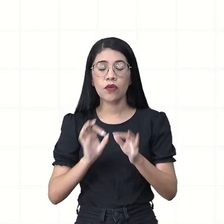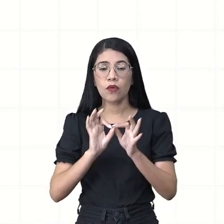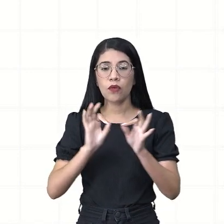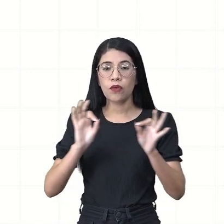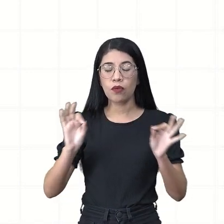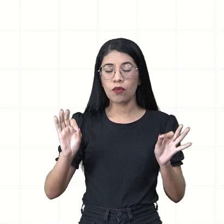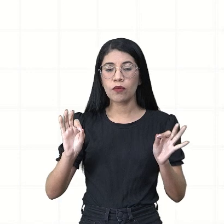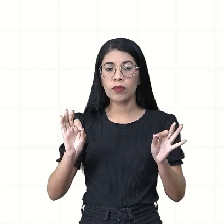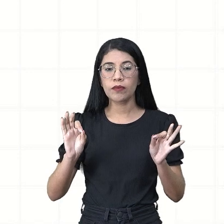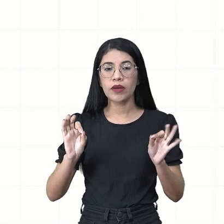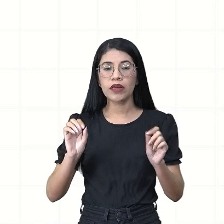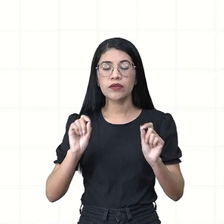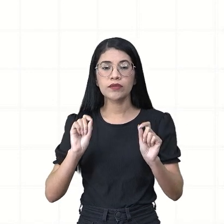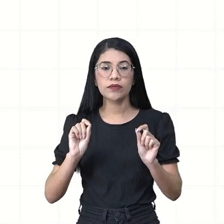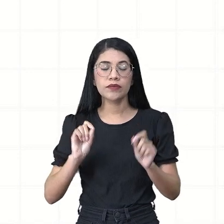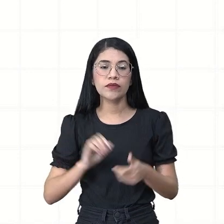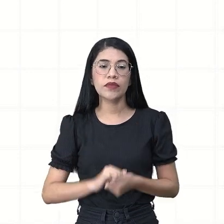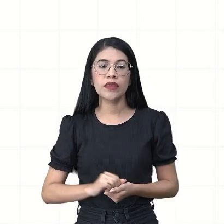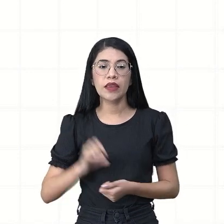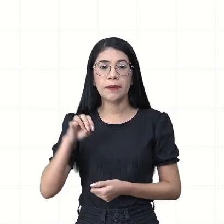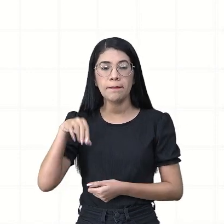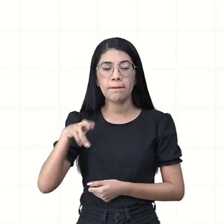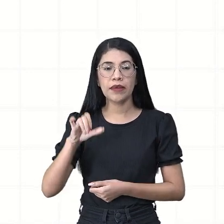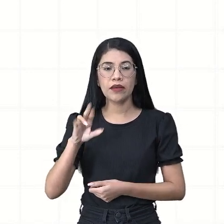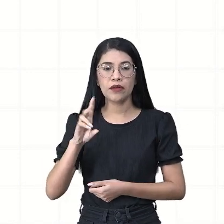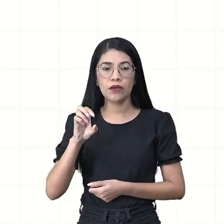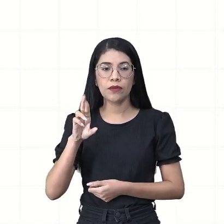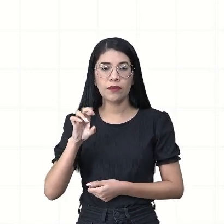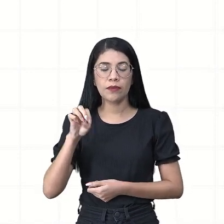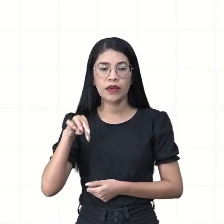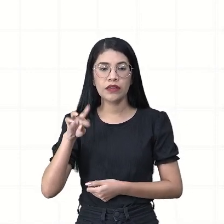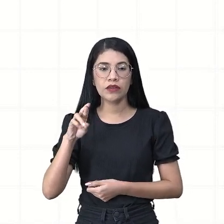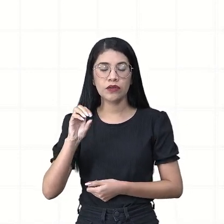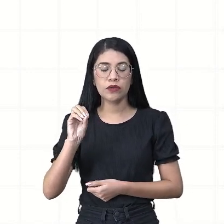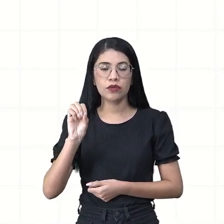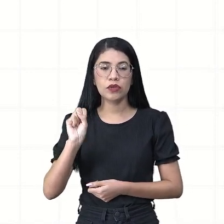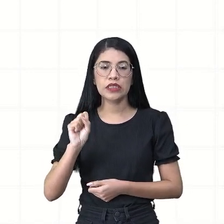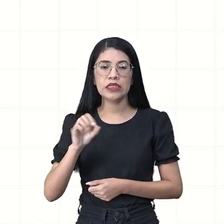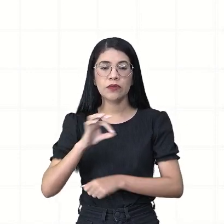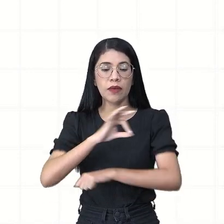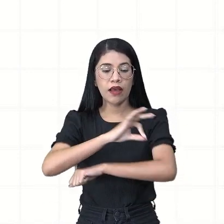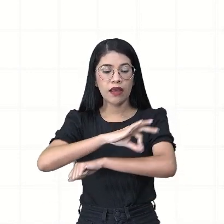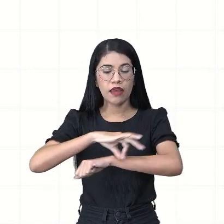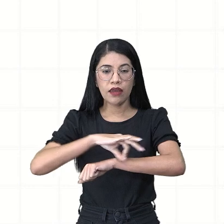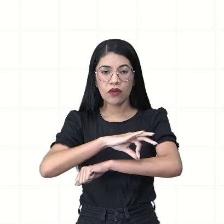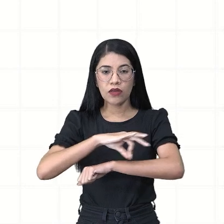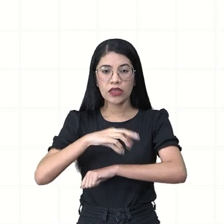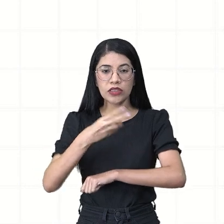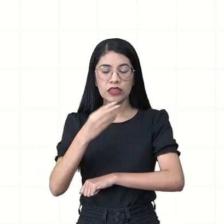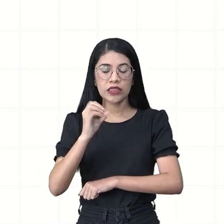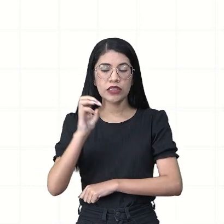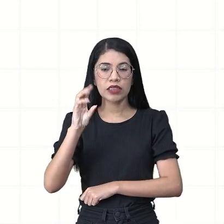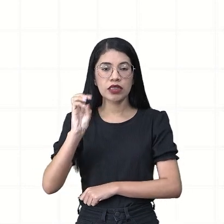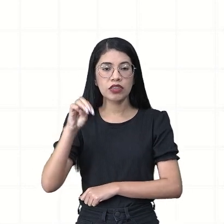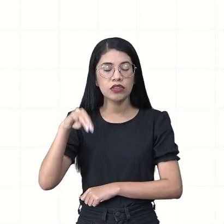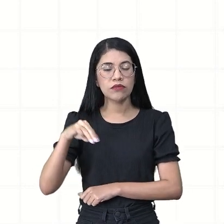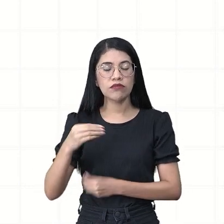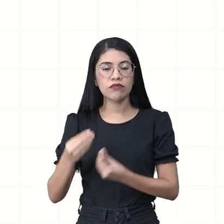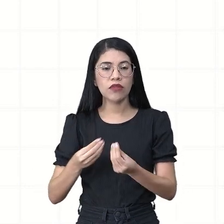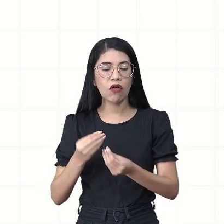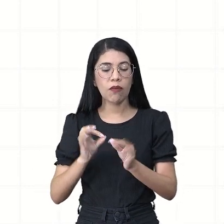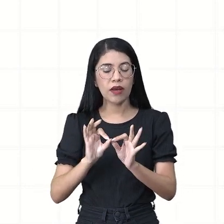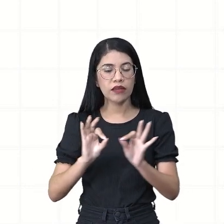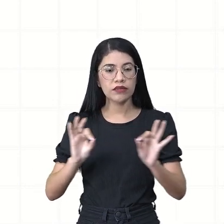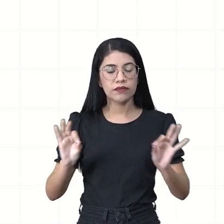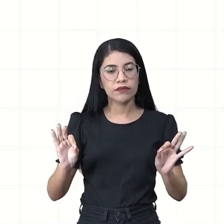comprimento em micrômetros, né, de uma régua escolar de 30 centímetros? Então, ele quer